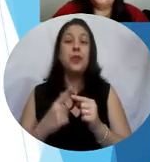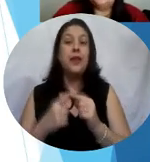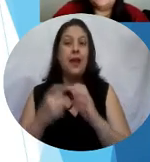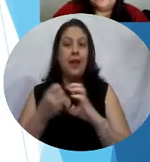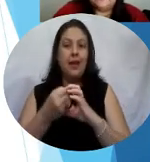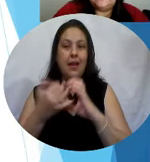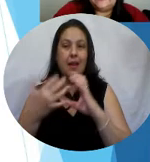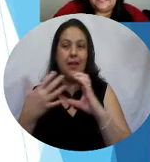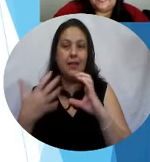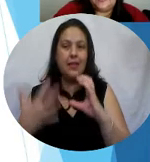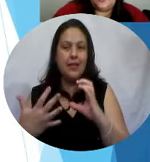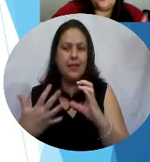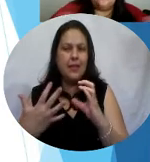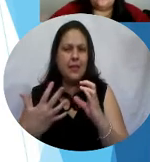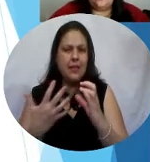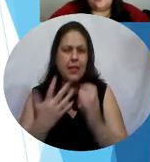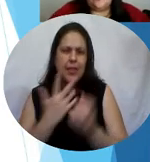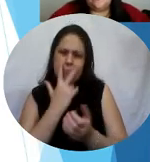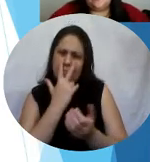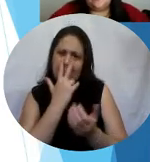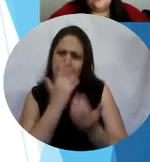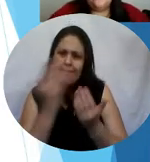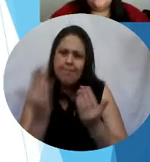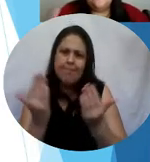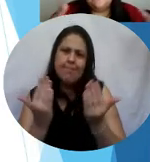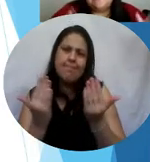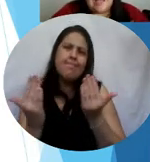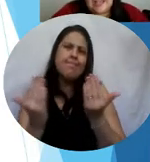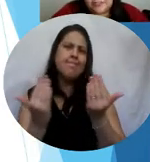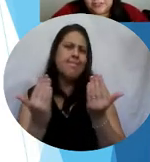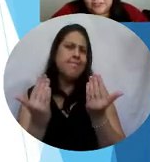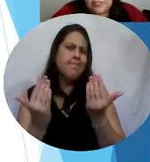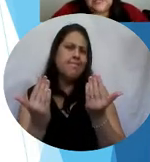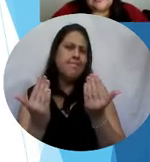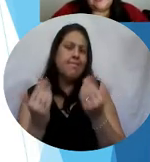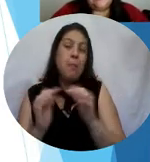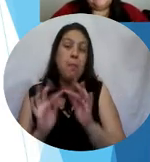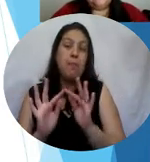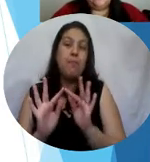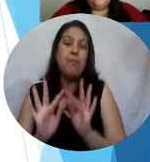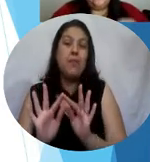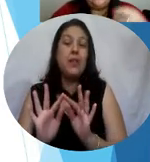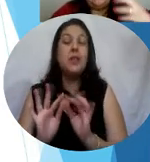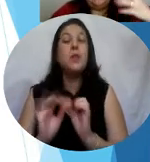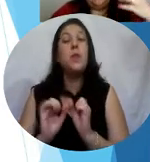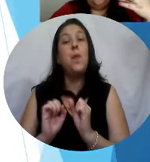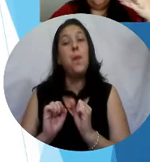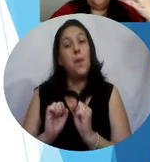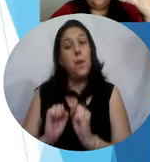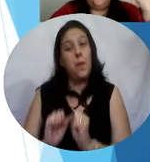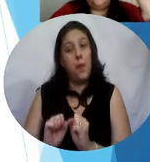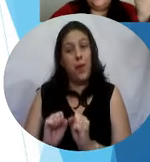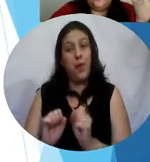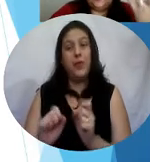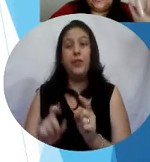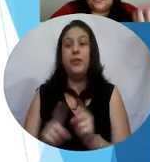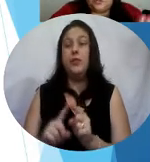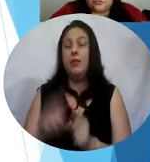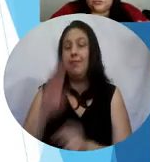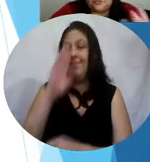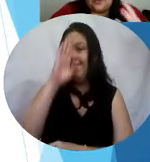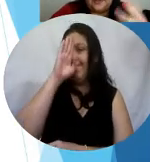a não ser que ocorra uma comorbidade, né? Então, o